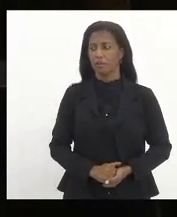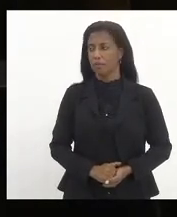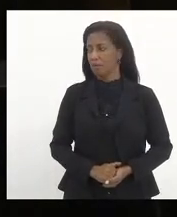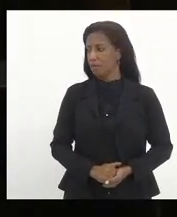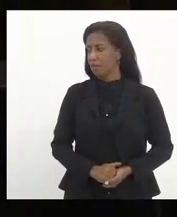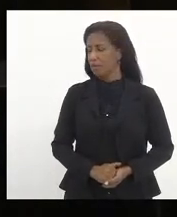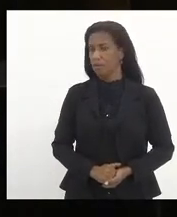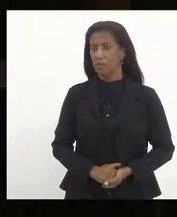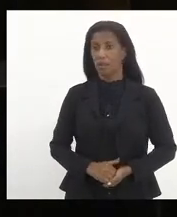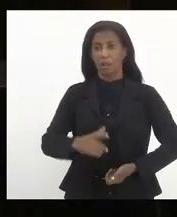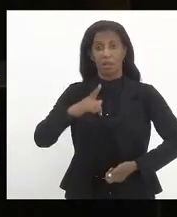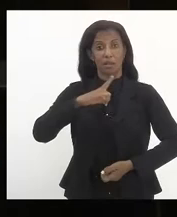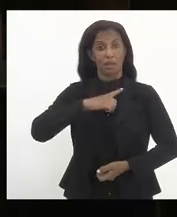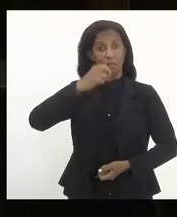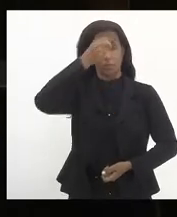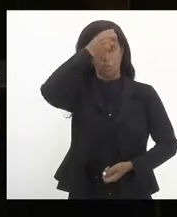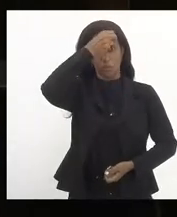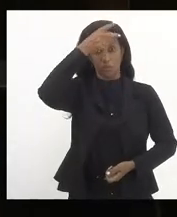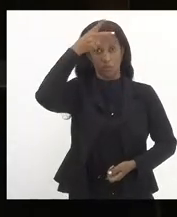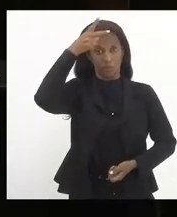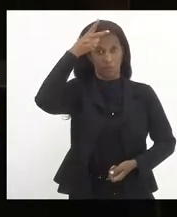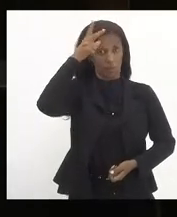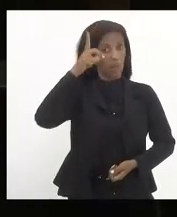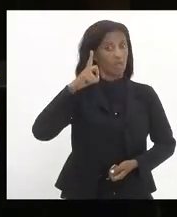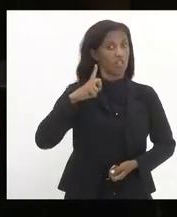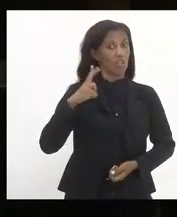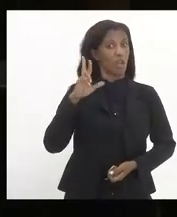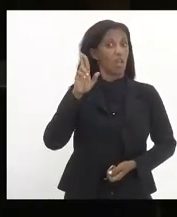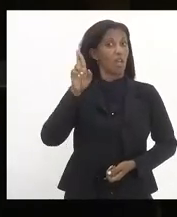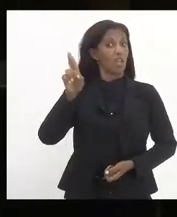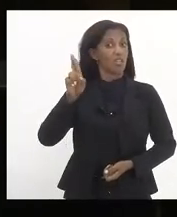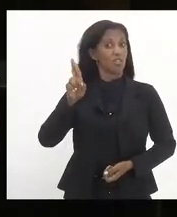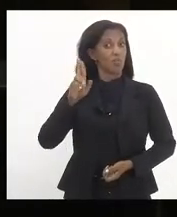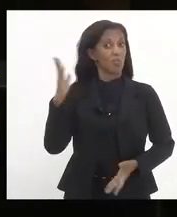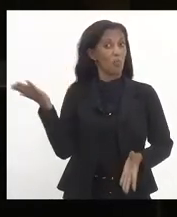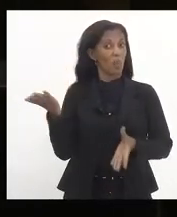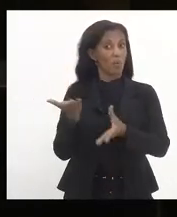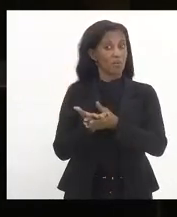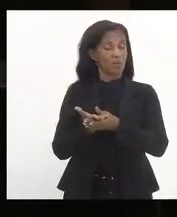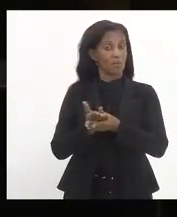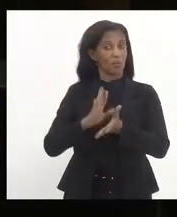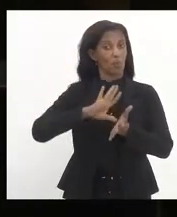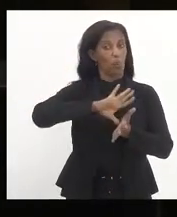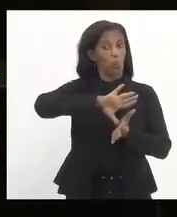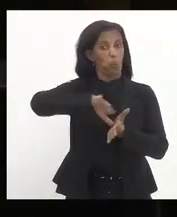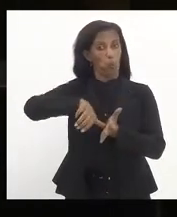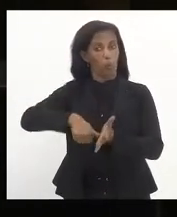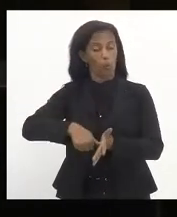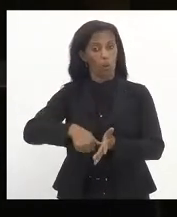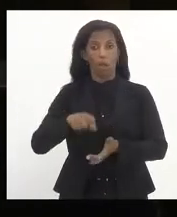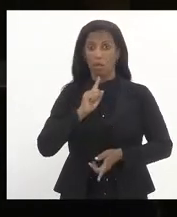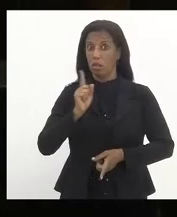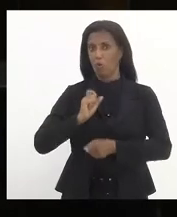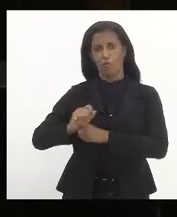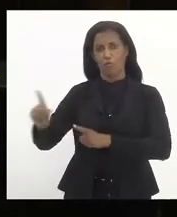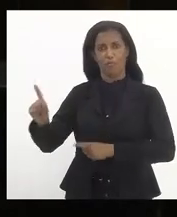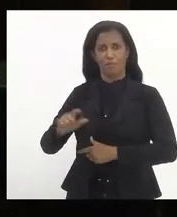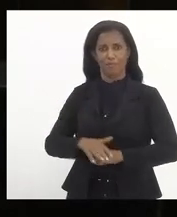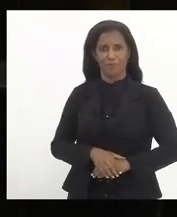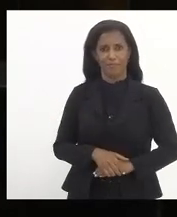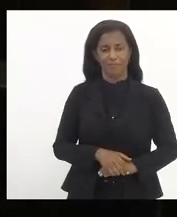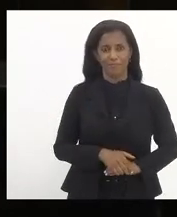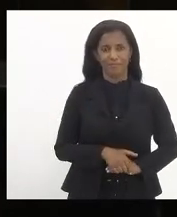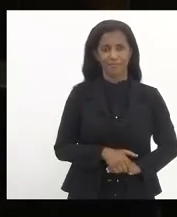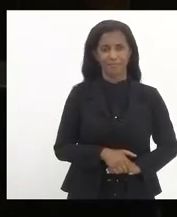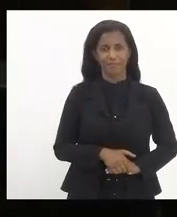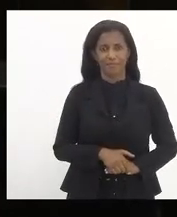Nós temos um prefeito que responde inquéritos acusado de corrupção. Não está demitido.